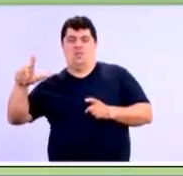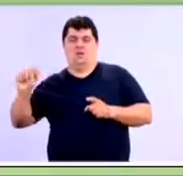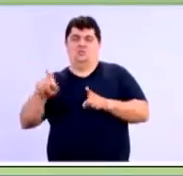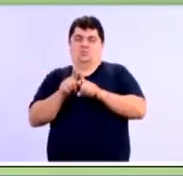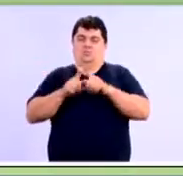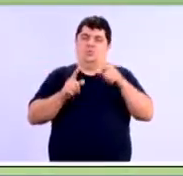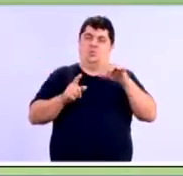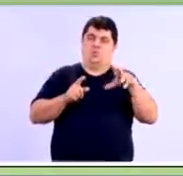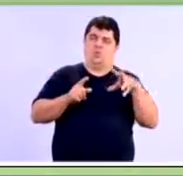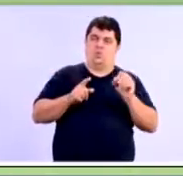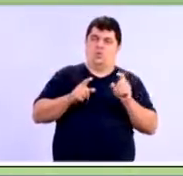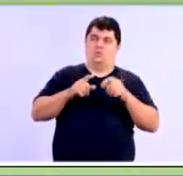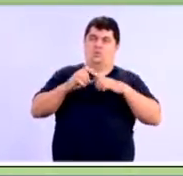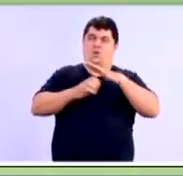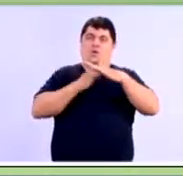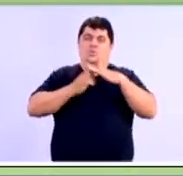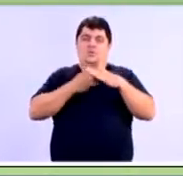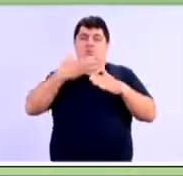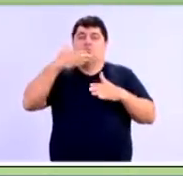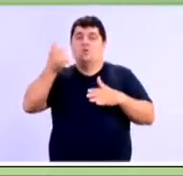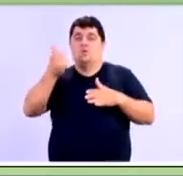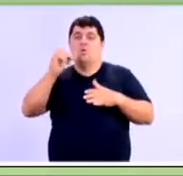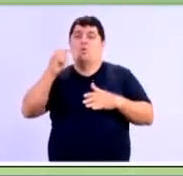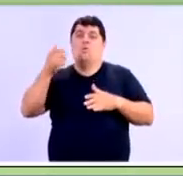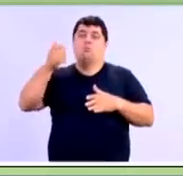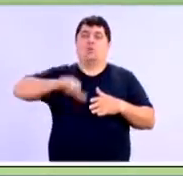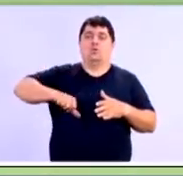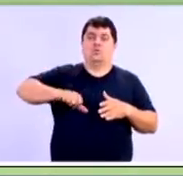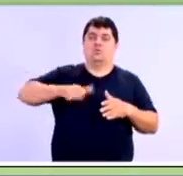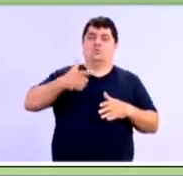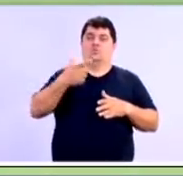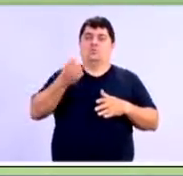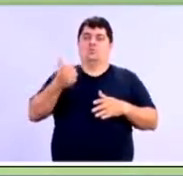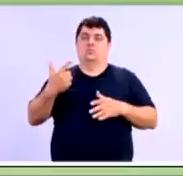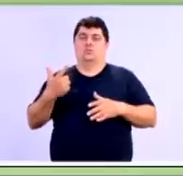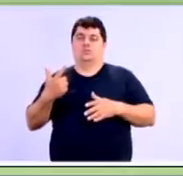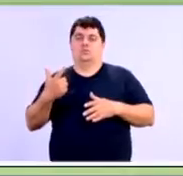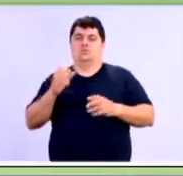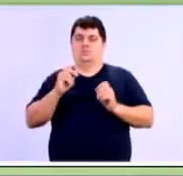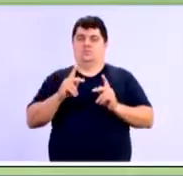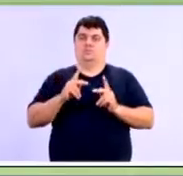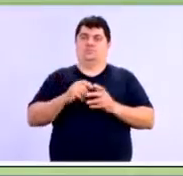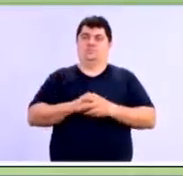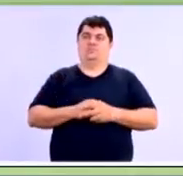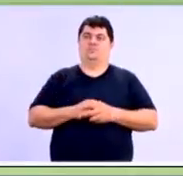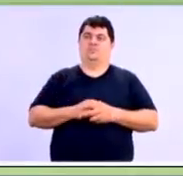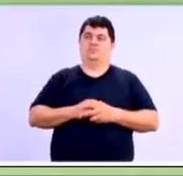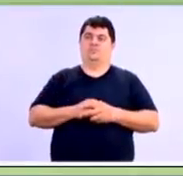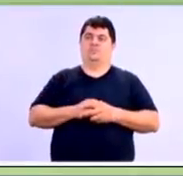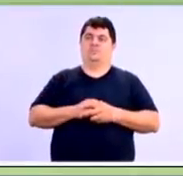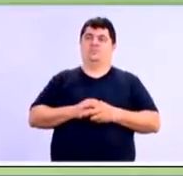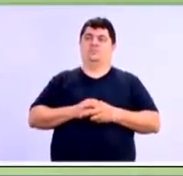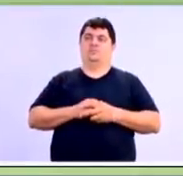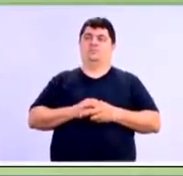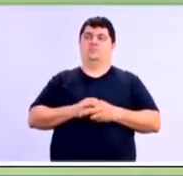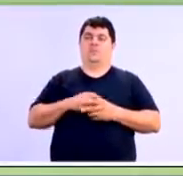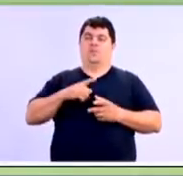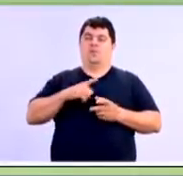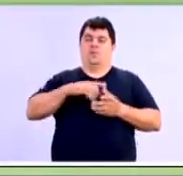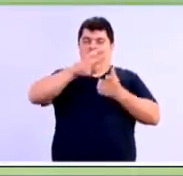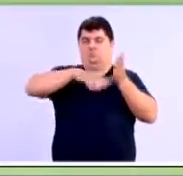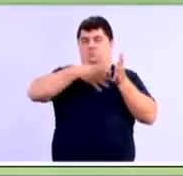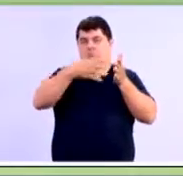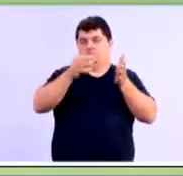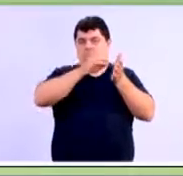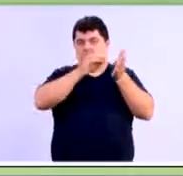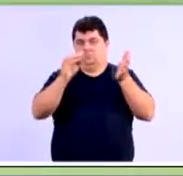lucratividade, a empresa melhorou ou piorou no ano de 2012, ok? Aí a gente lá colocou os dados,